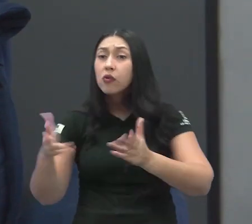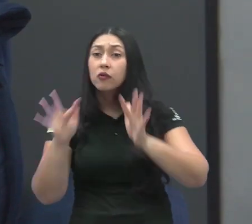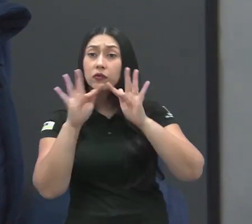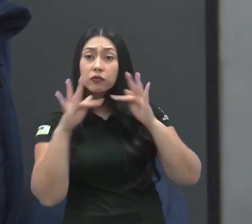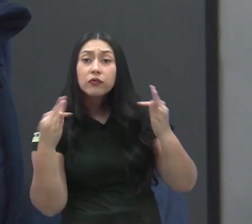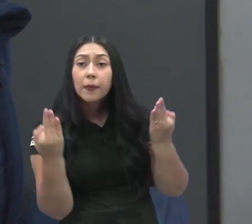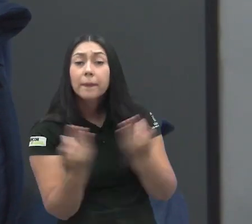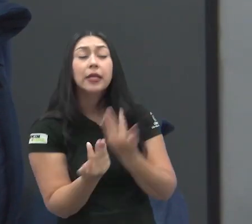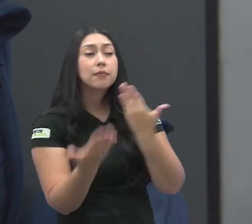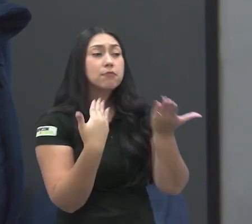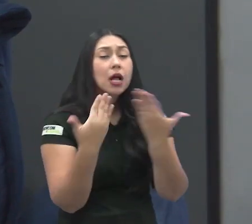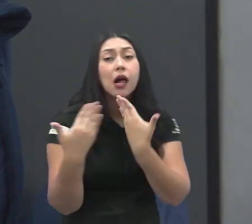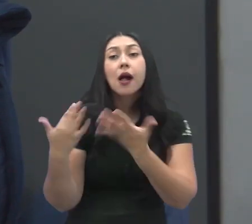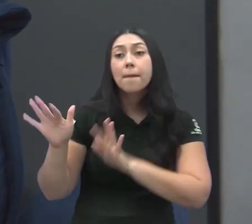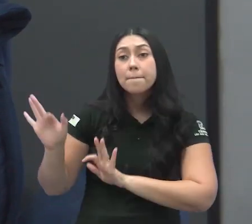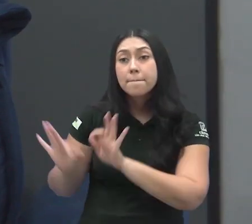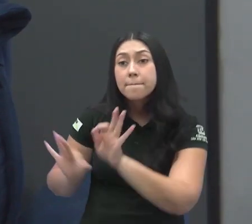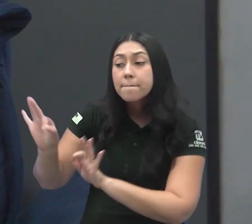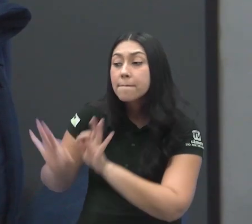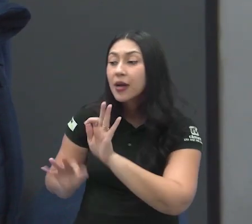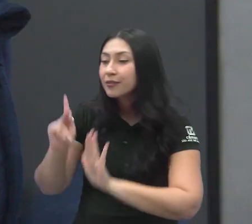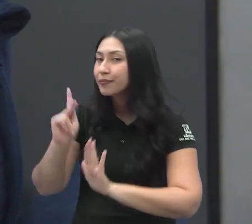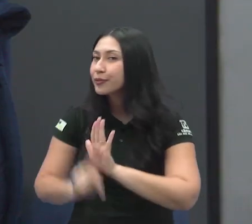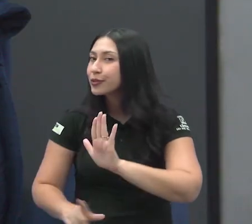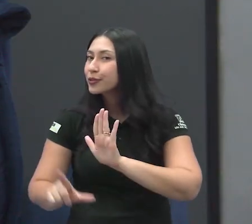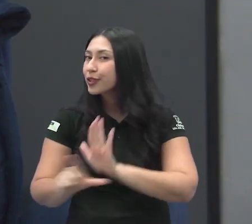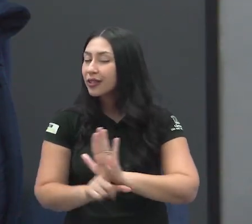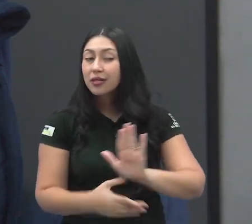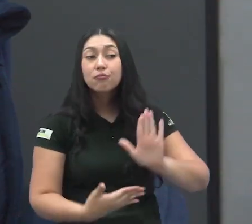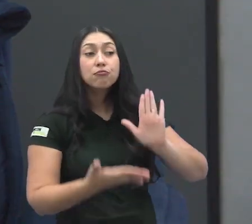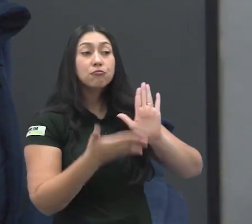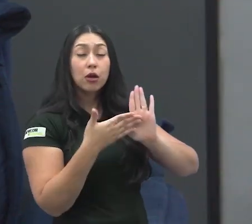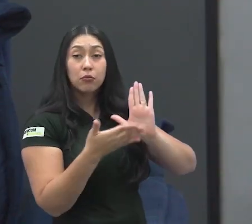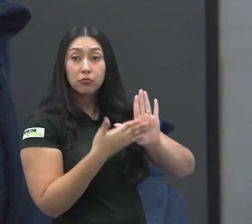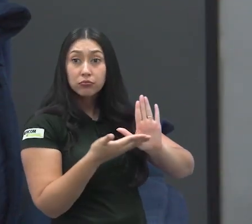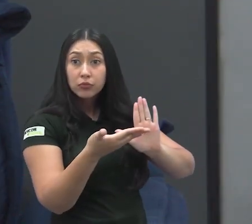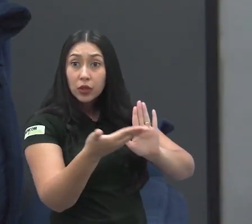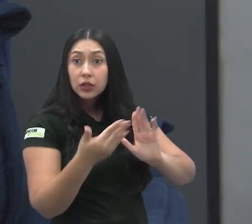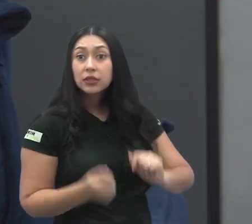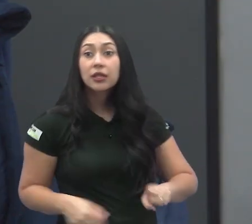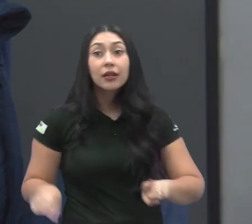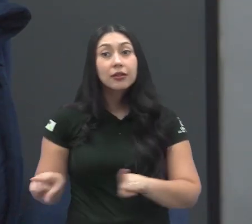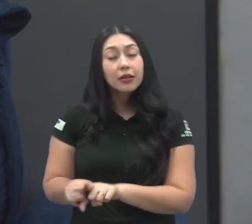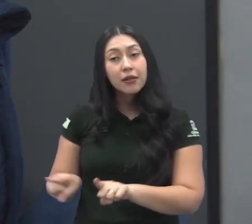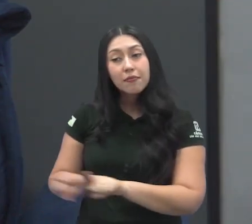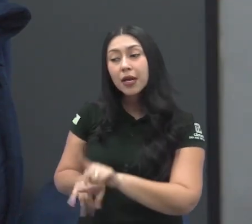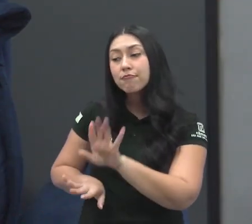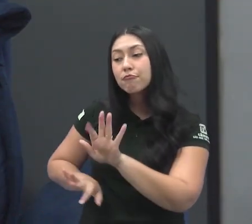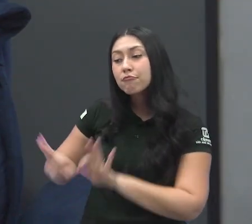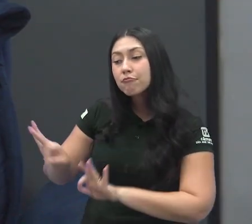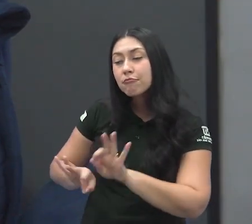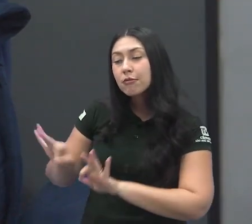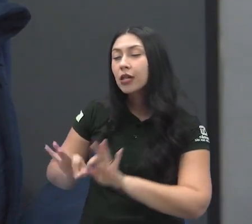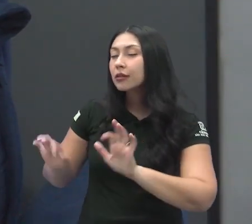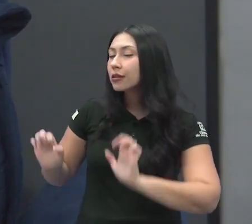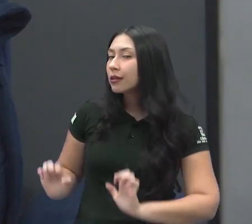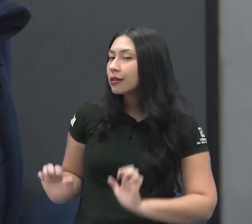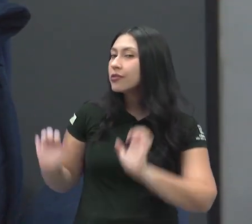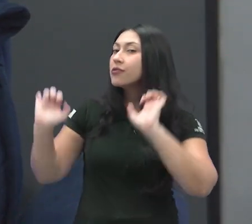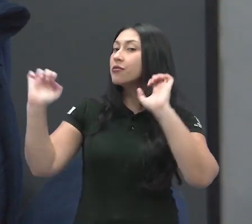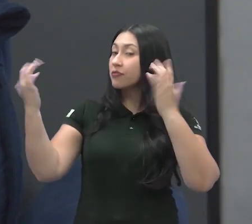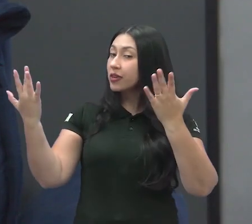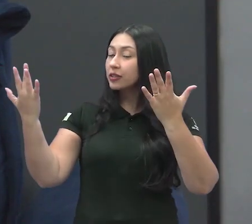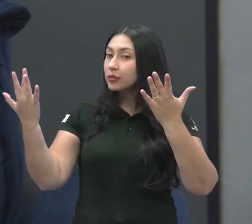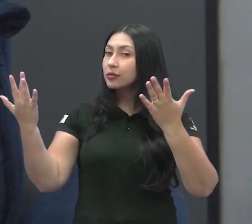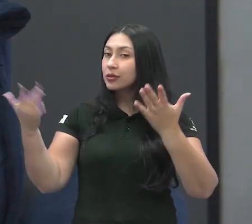conversar aqui, a gente elabora projetos de lei que são apresentados em conjunto, a gente elabora eventos que a gente passa para